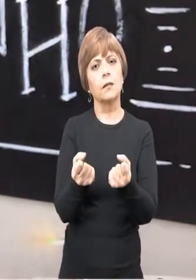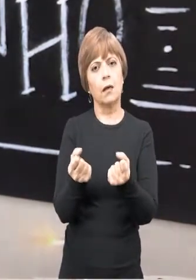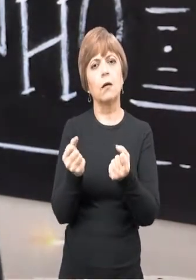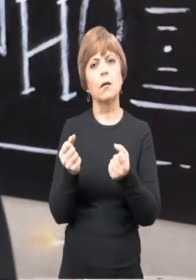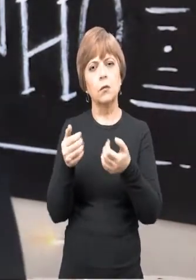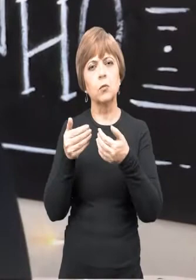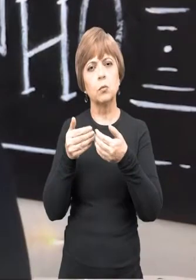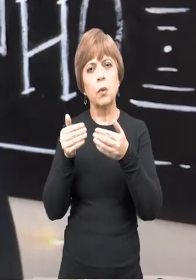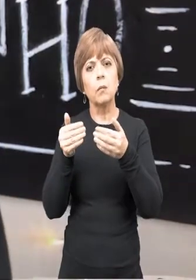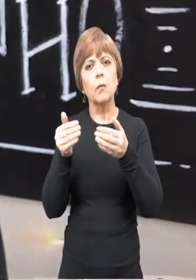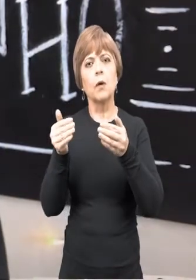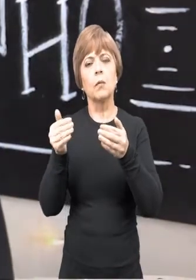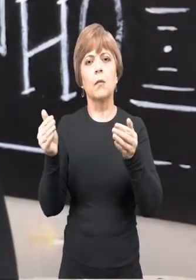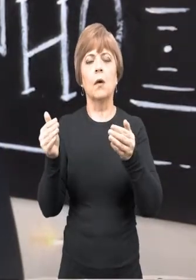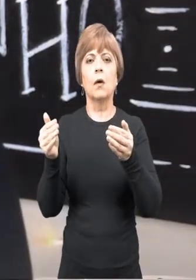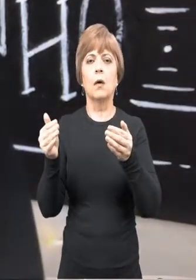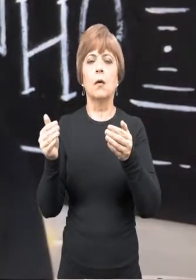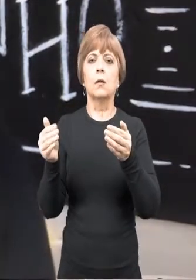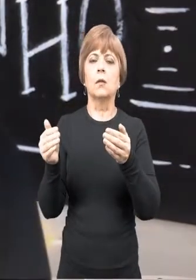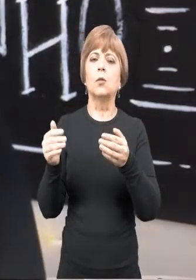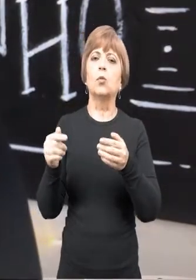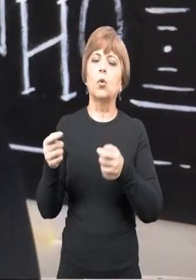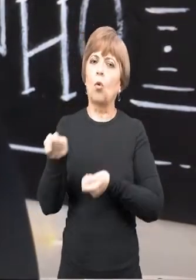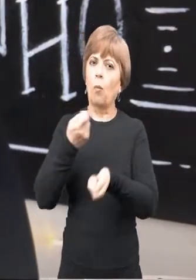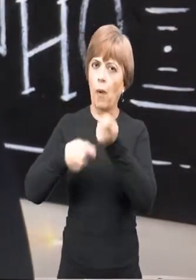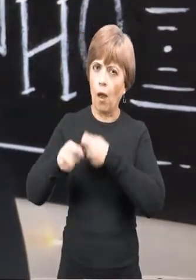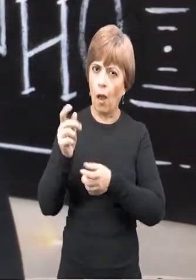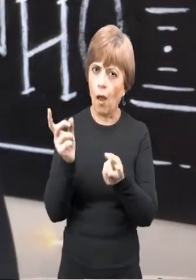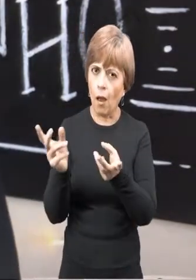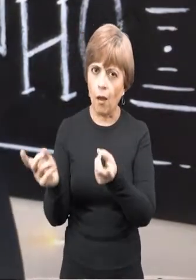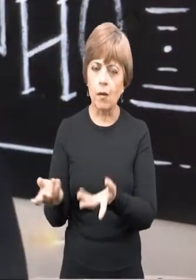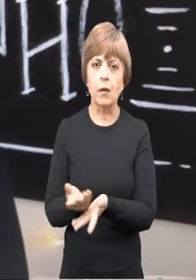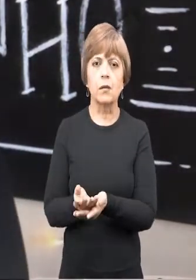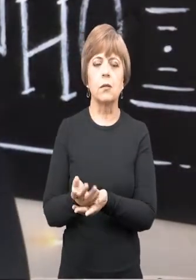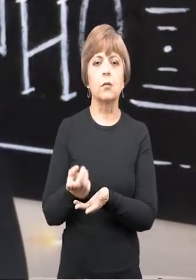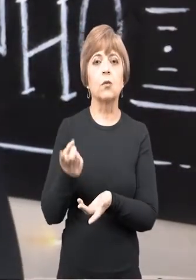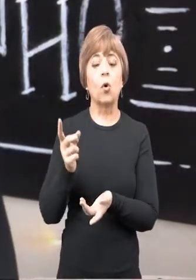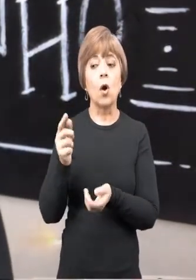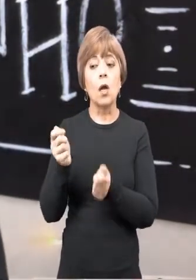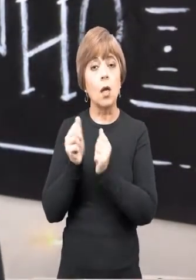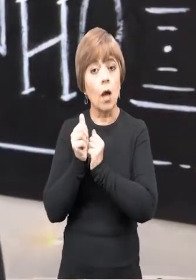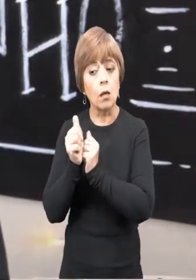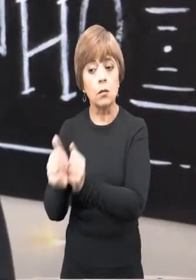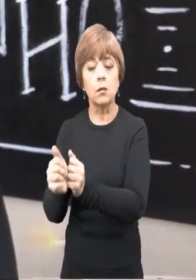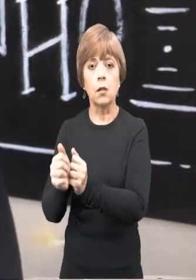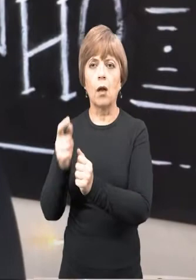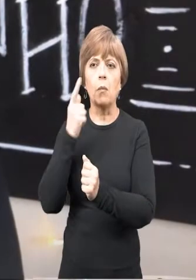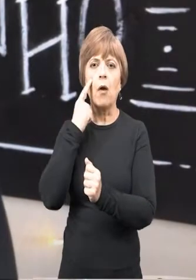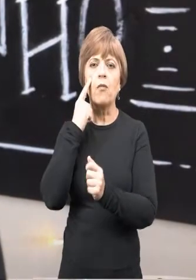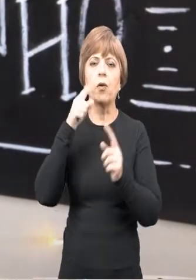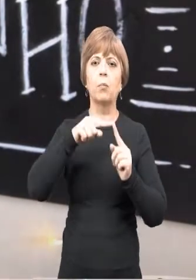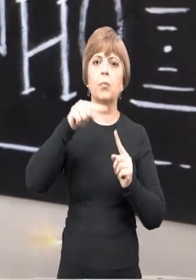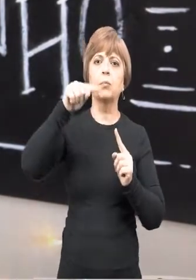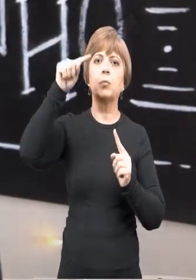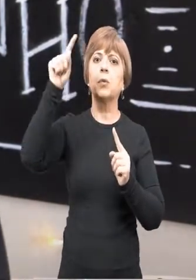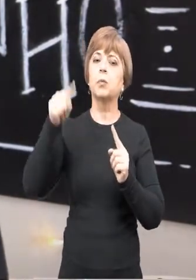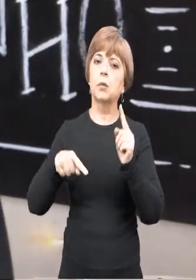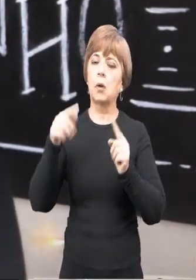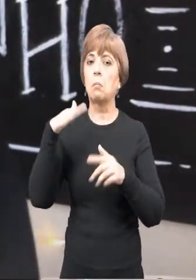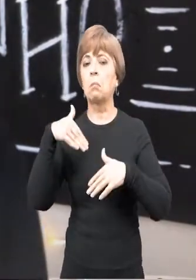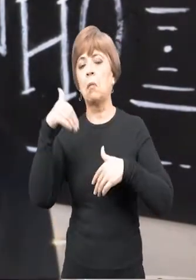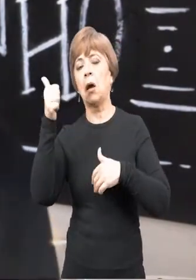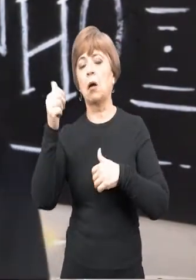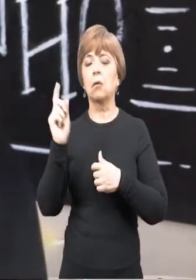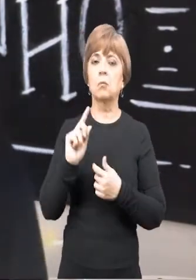de flexibilização do comércio no primeiro momento e continuamos acompanhando os índices. Né? Essas medidas